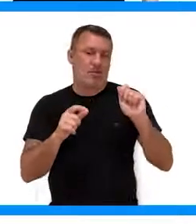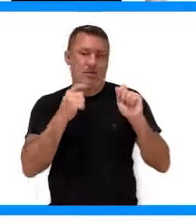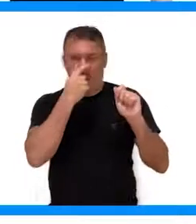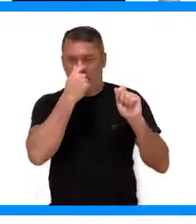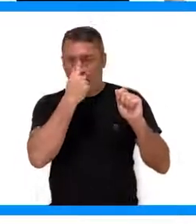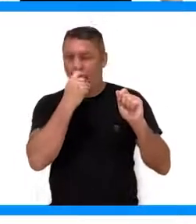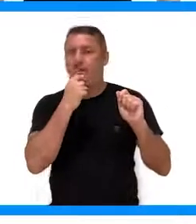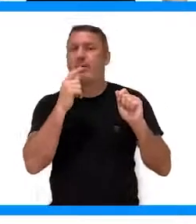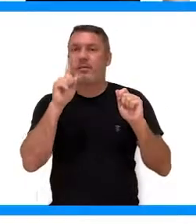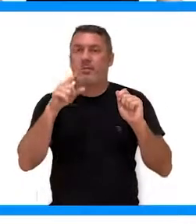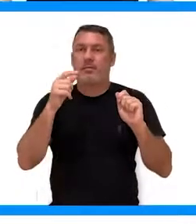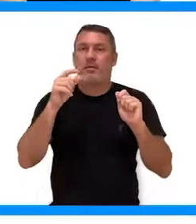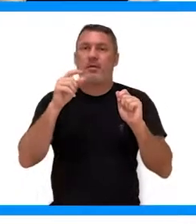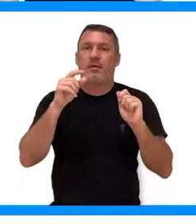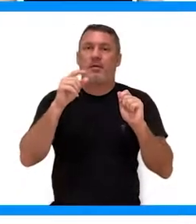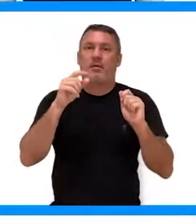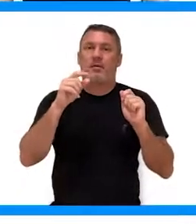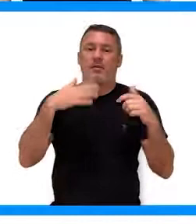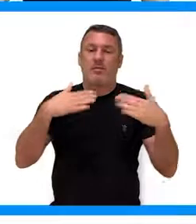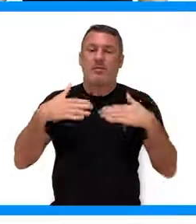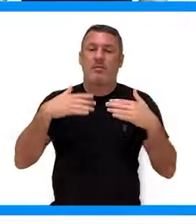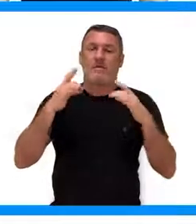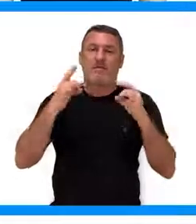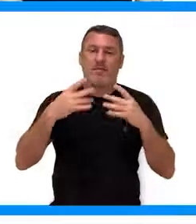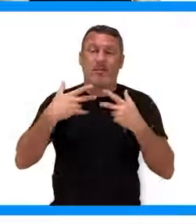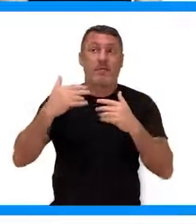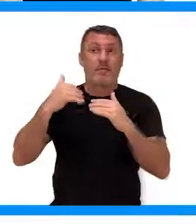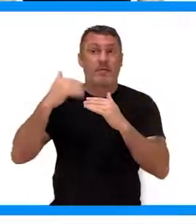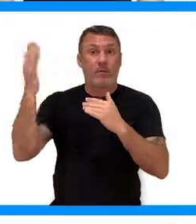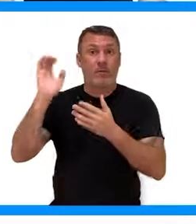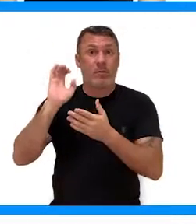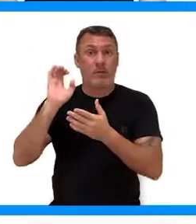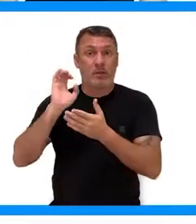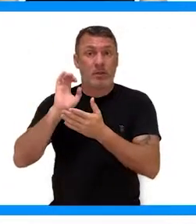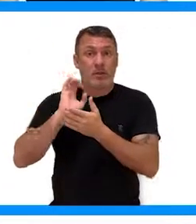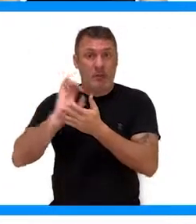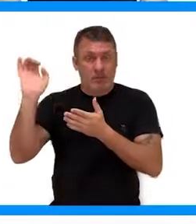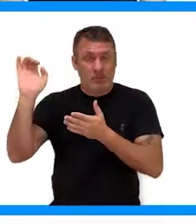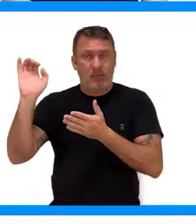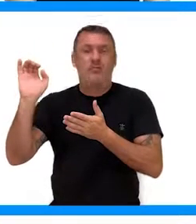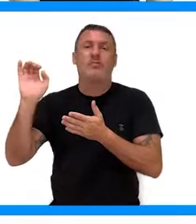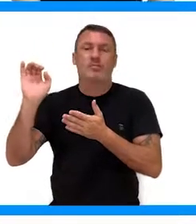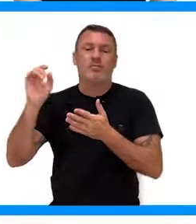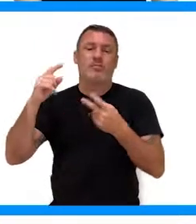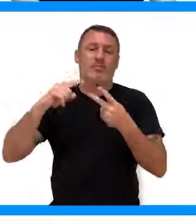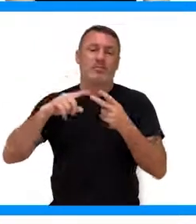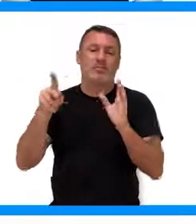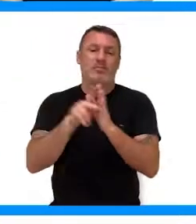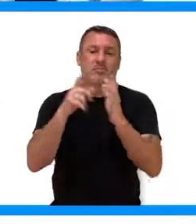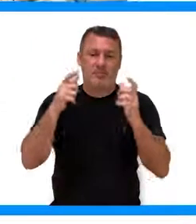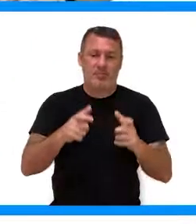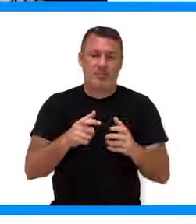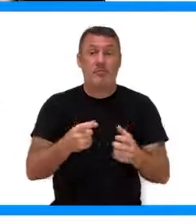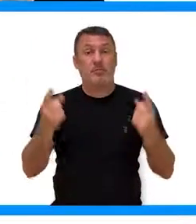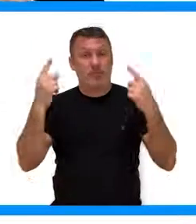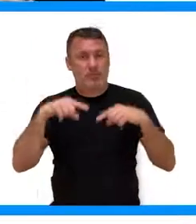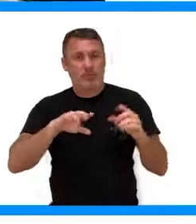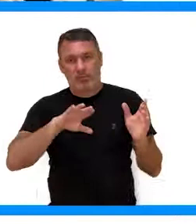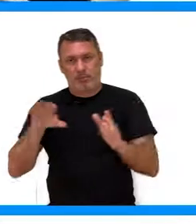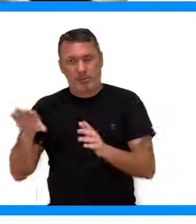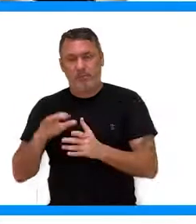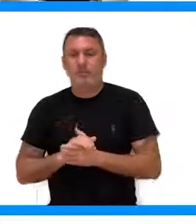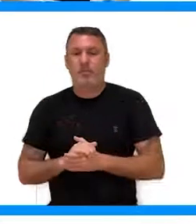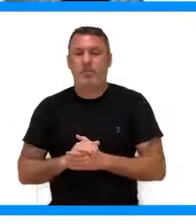correta, letra A, mercado de exportação e na subsistência. Continuando, somada à produção voltada, vamos para